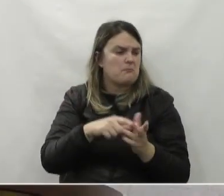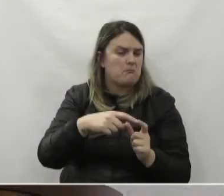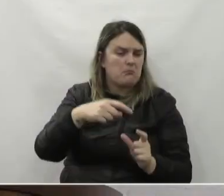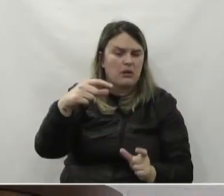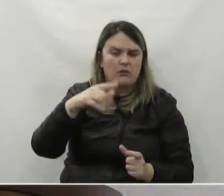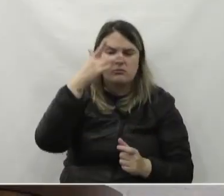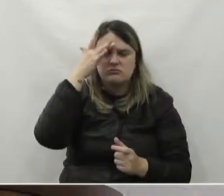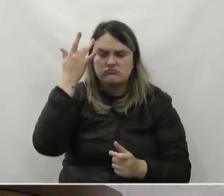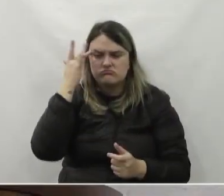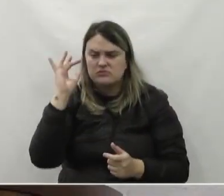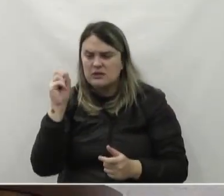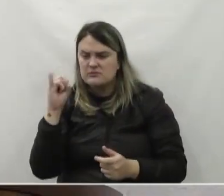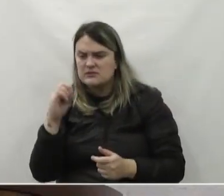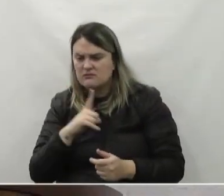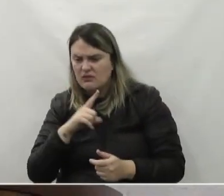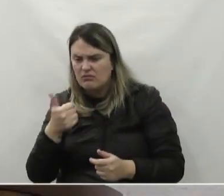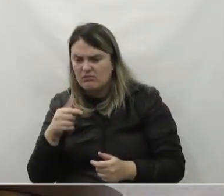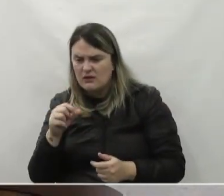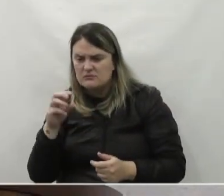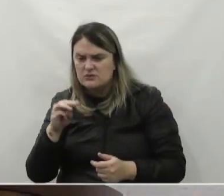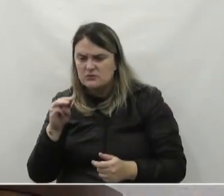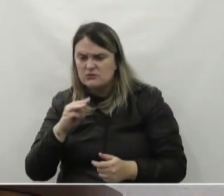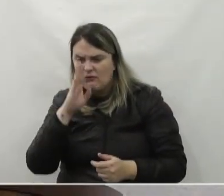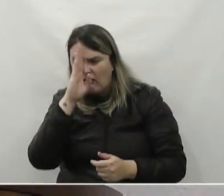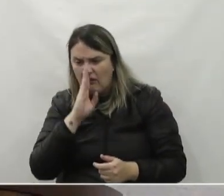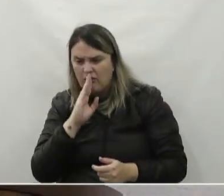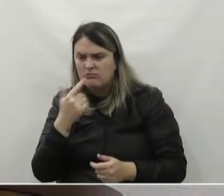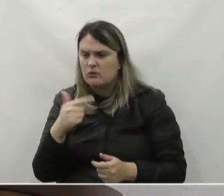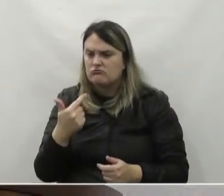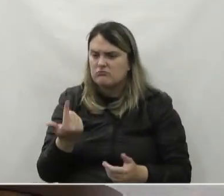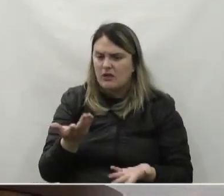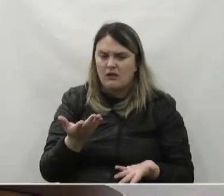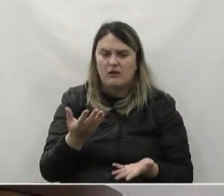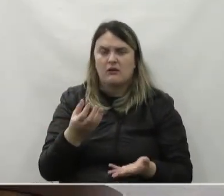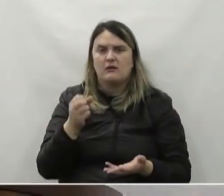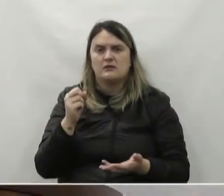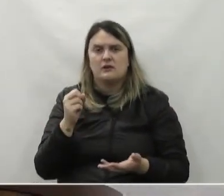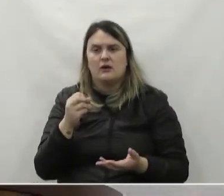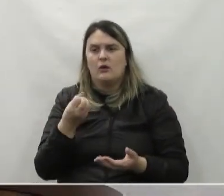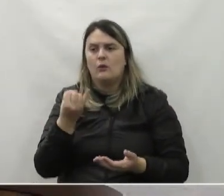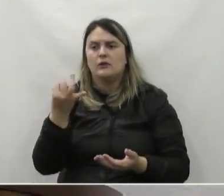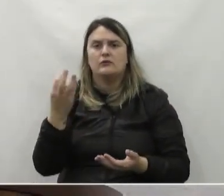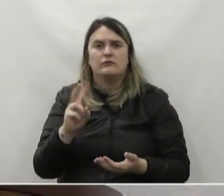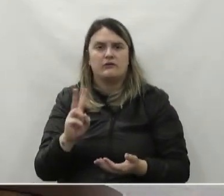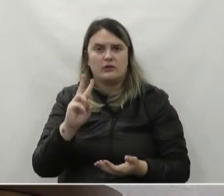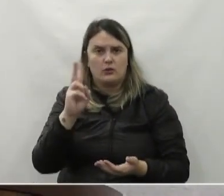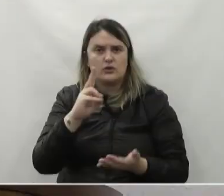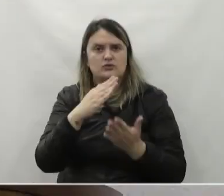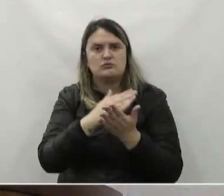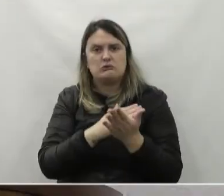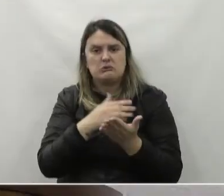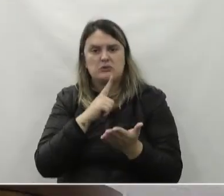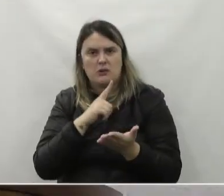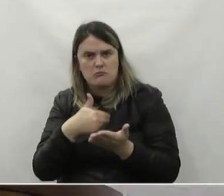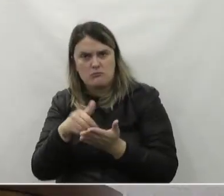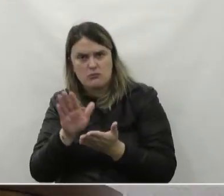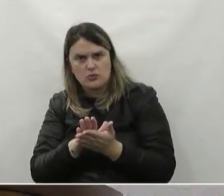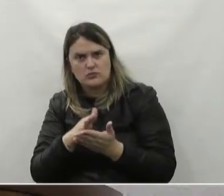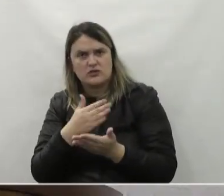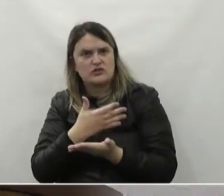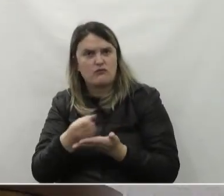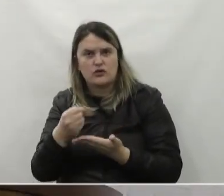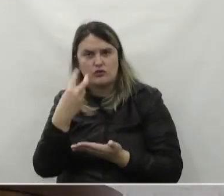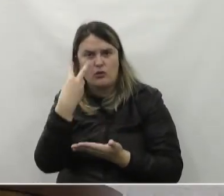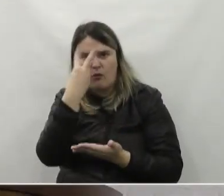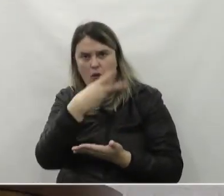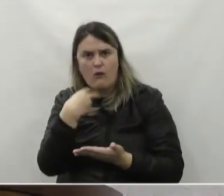se teve os 10 minutos de cortesia, se não teve, se foi multado, se passou as 2 horas